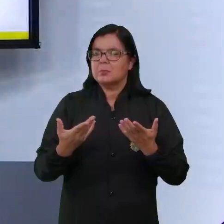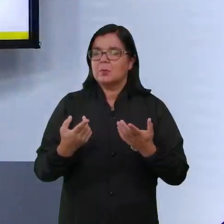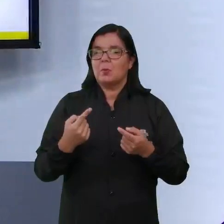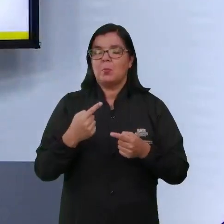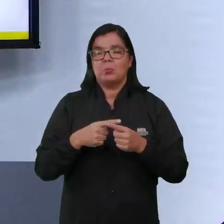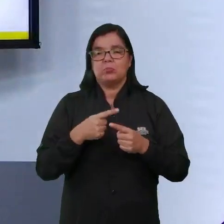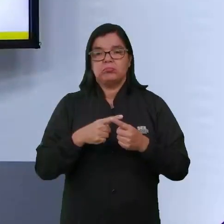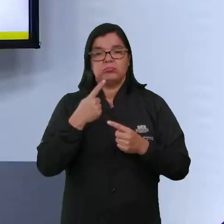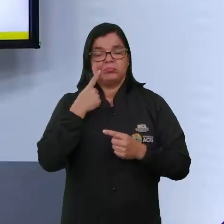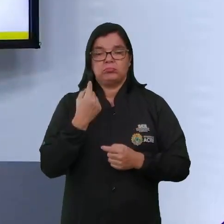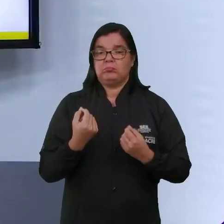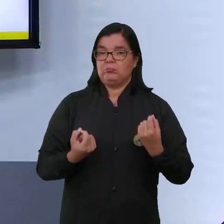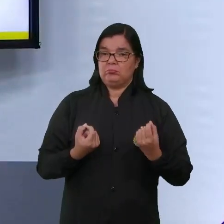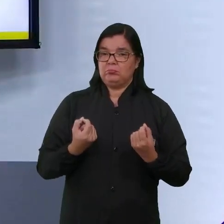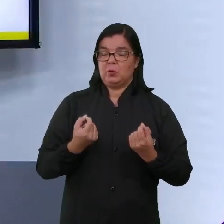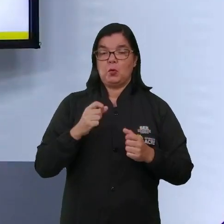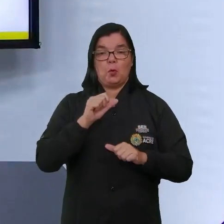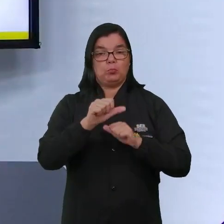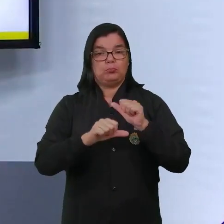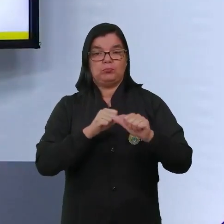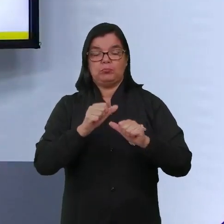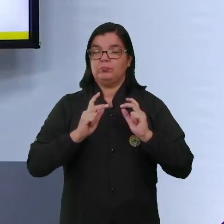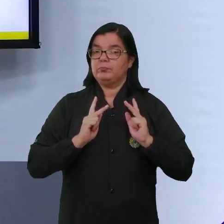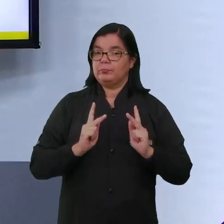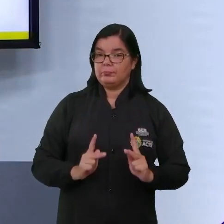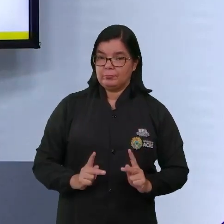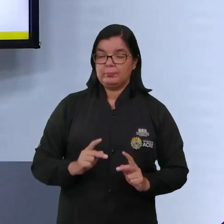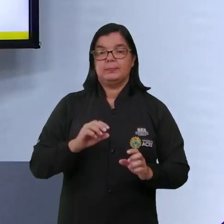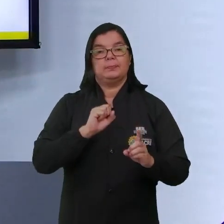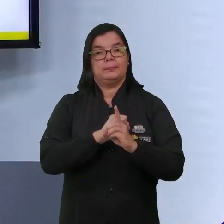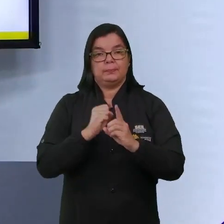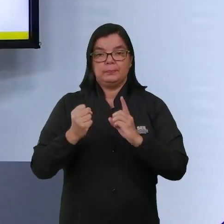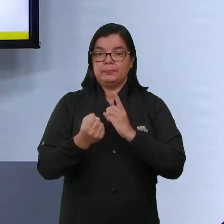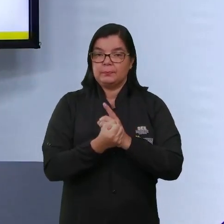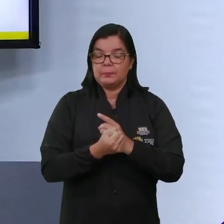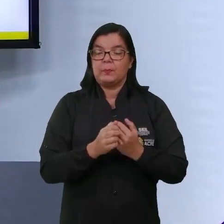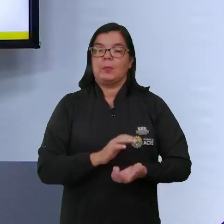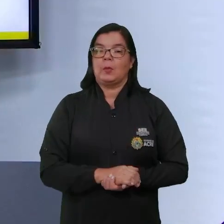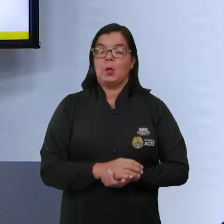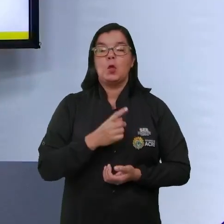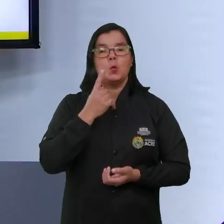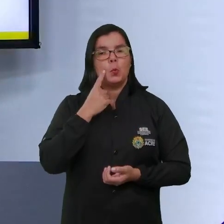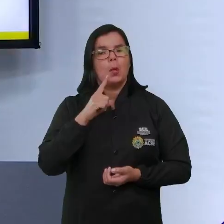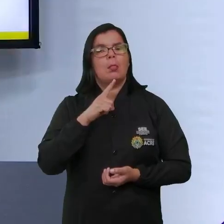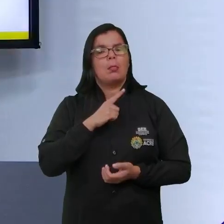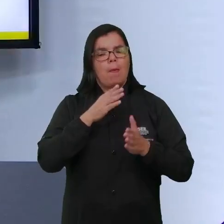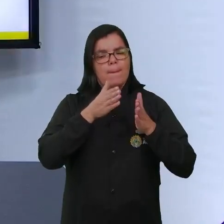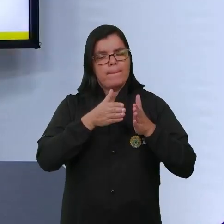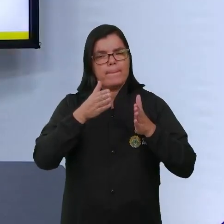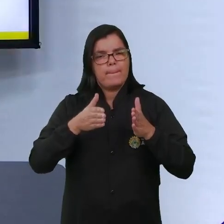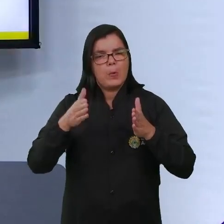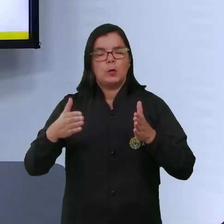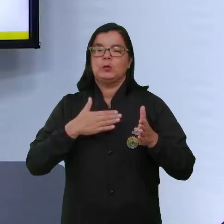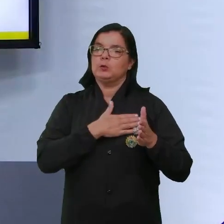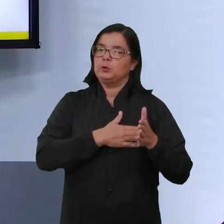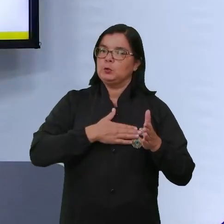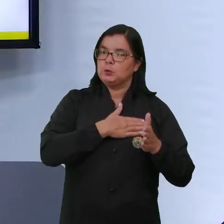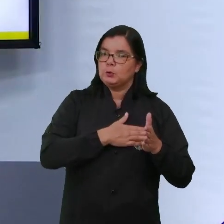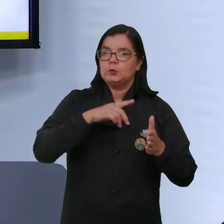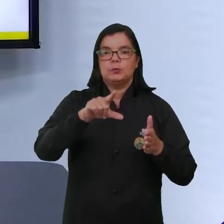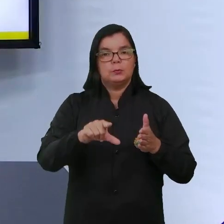vai sendo literalmente moldado para a realidade social. E quando você tem uma padronização de gostos,